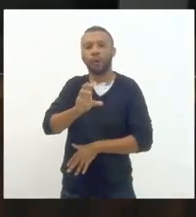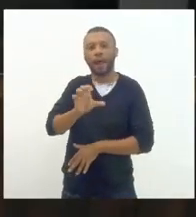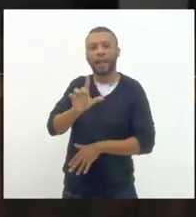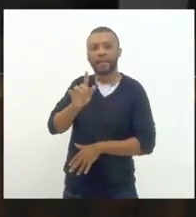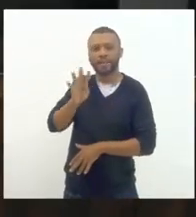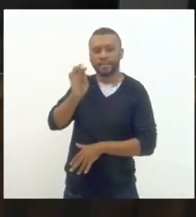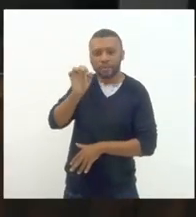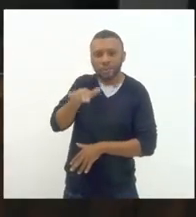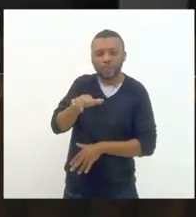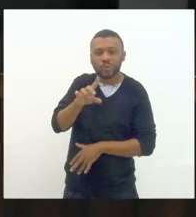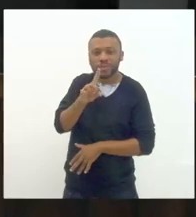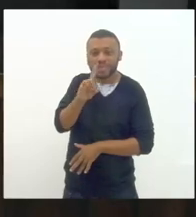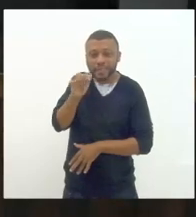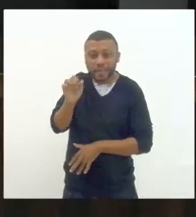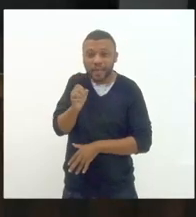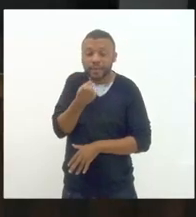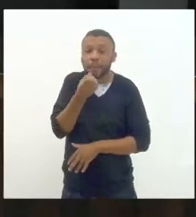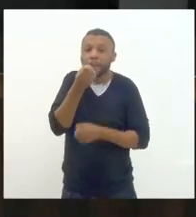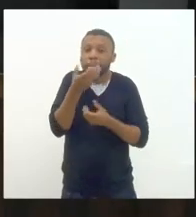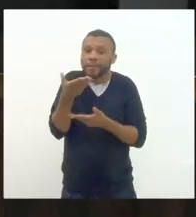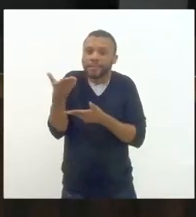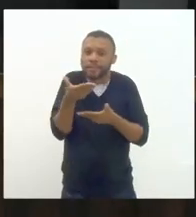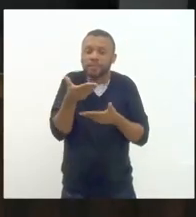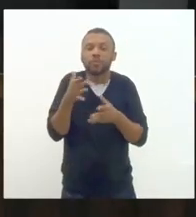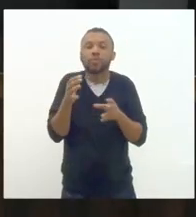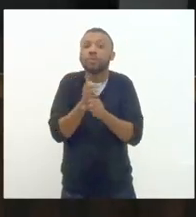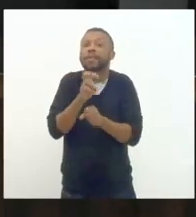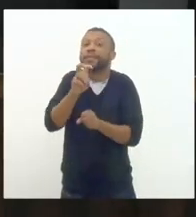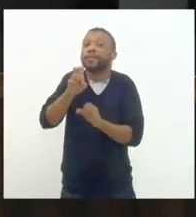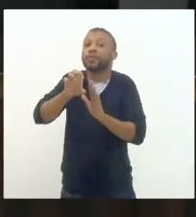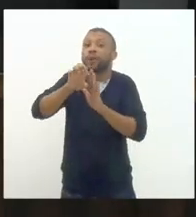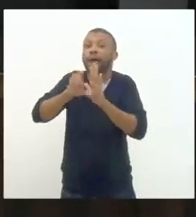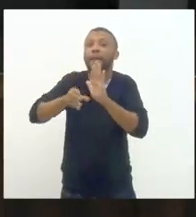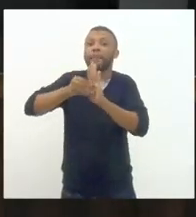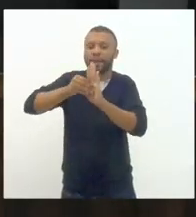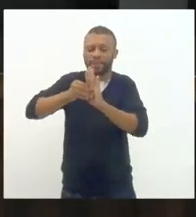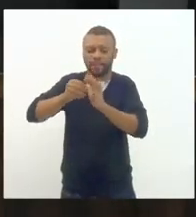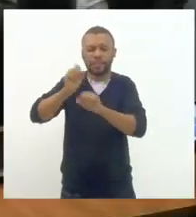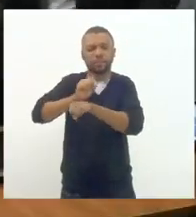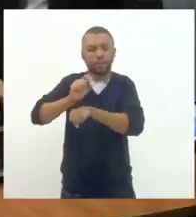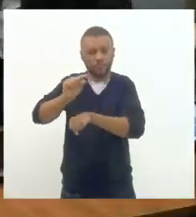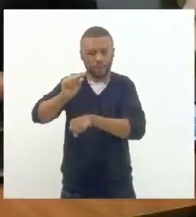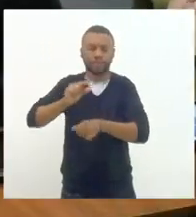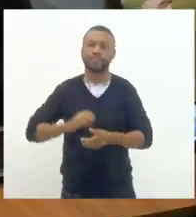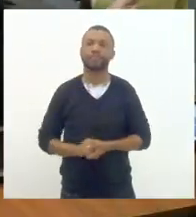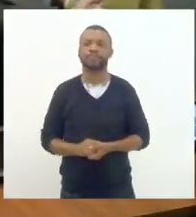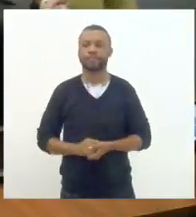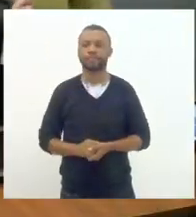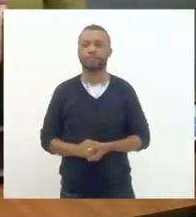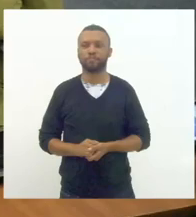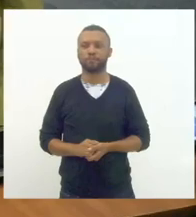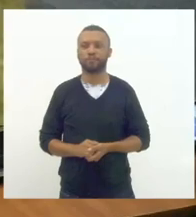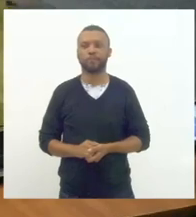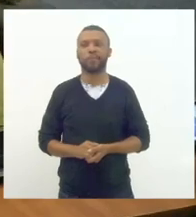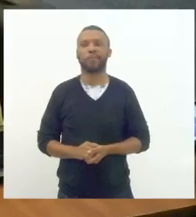irmão. São 5 emendas, um instante só. Pega.